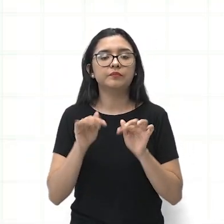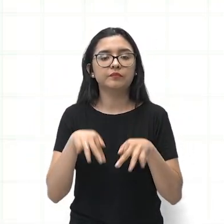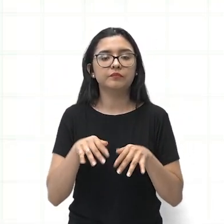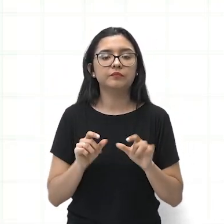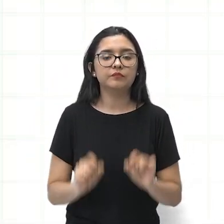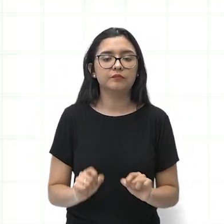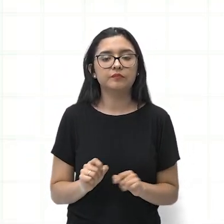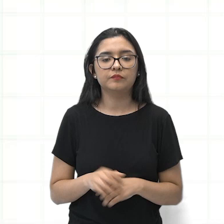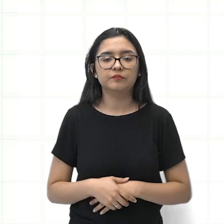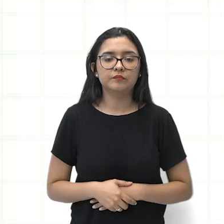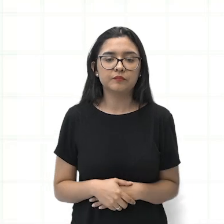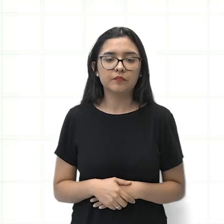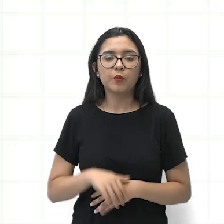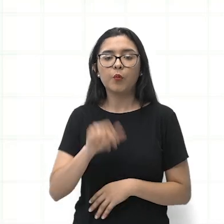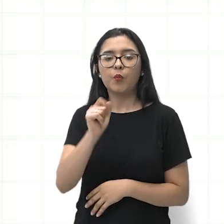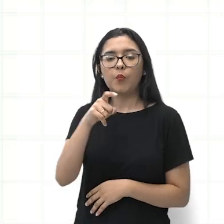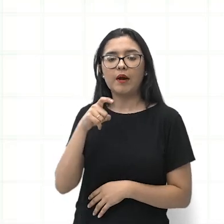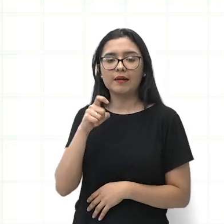finalizando aí com o axônio.